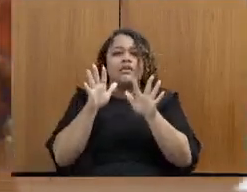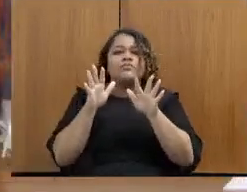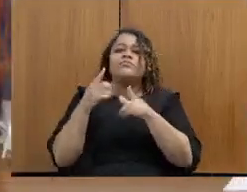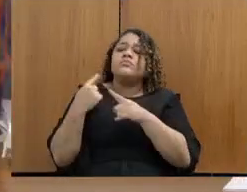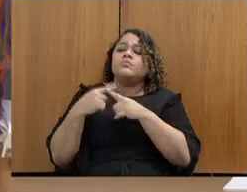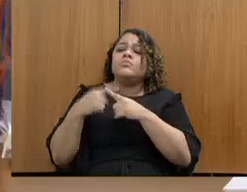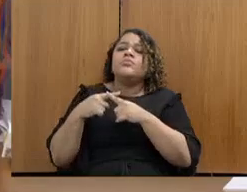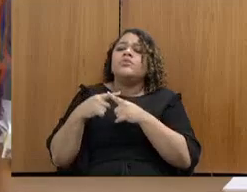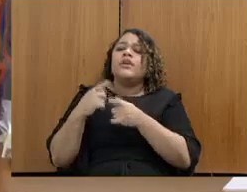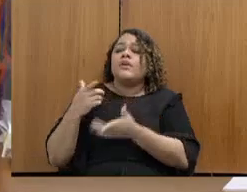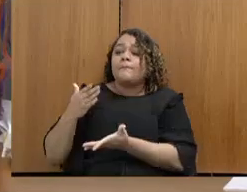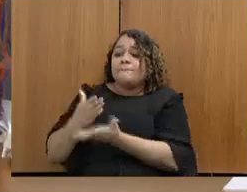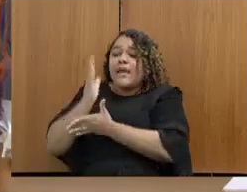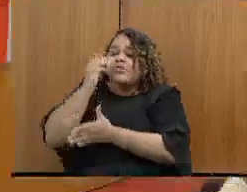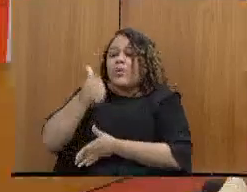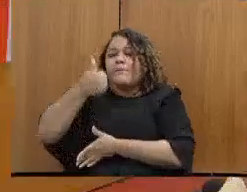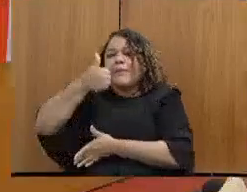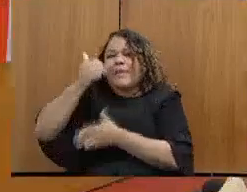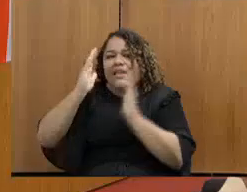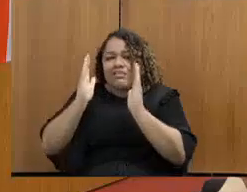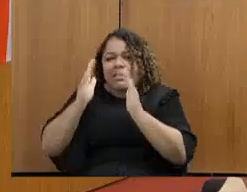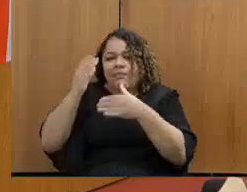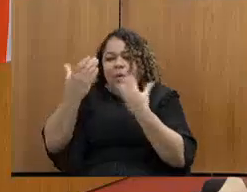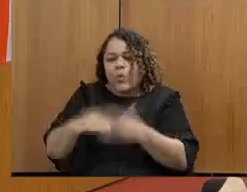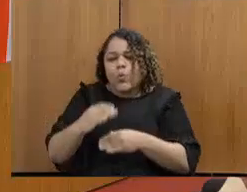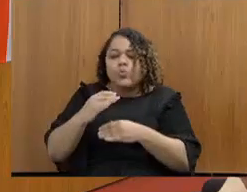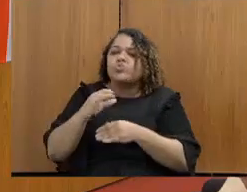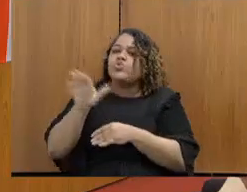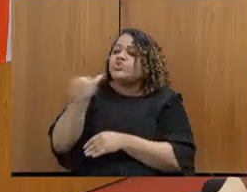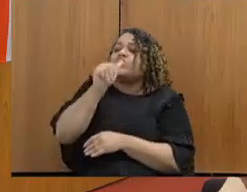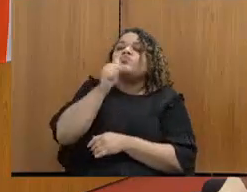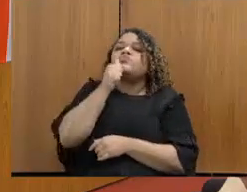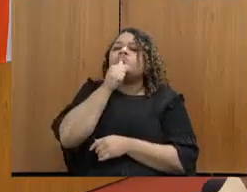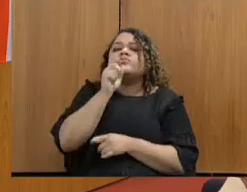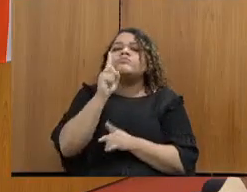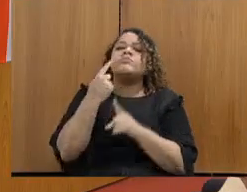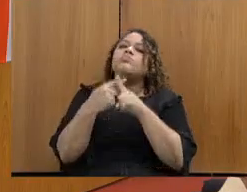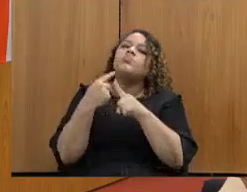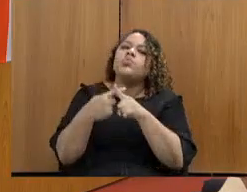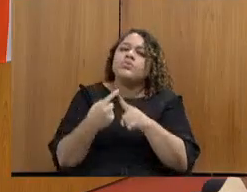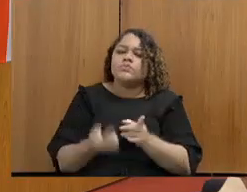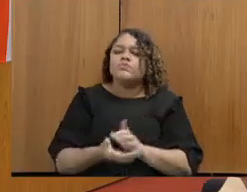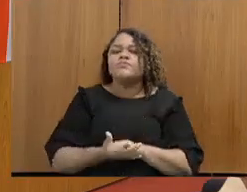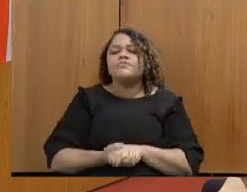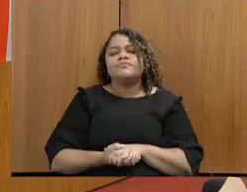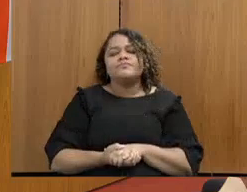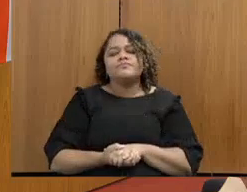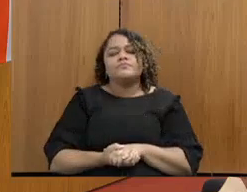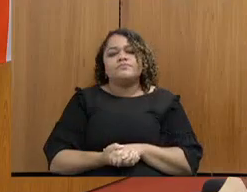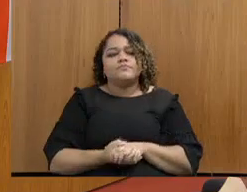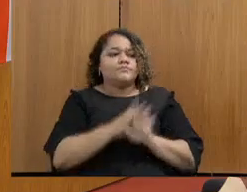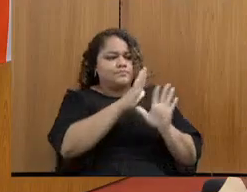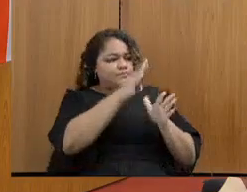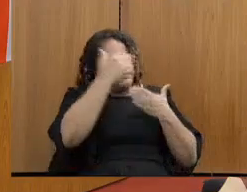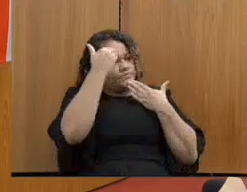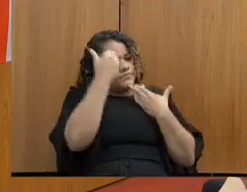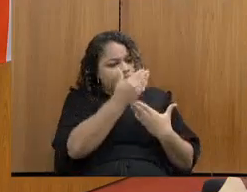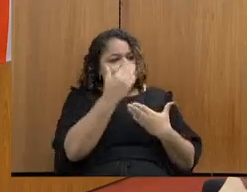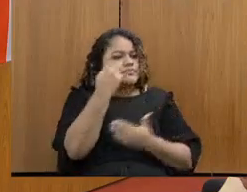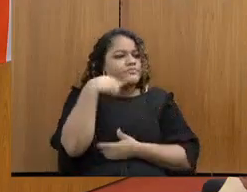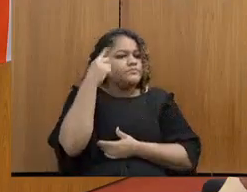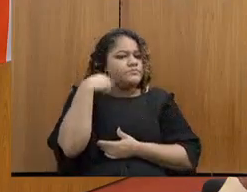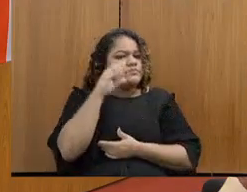investigadores e das outras carreiras muito obrigado agradeço Padre intervenções deputado Cristiano Xavier